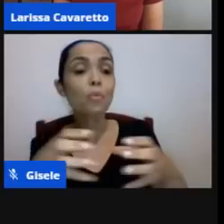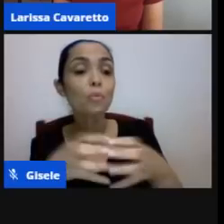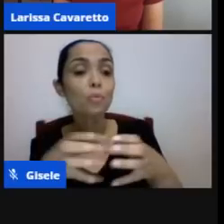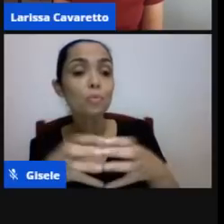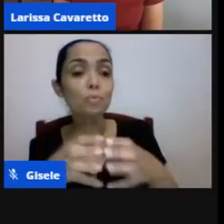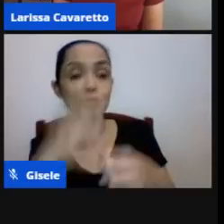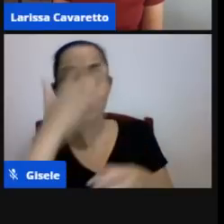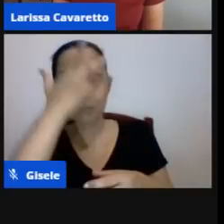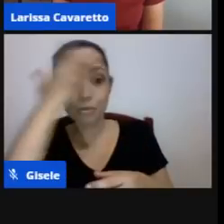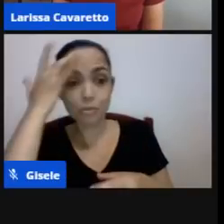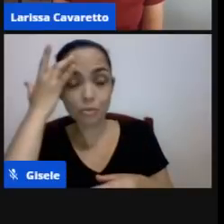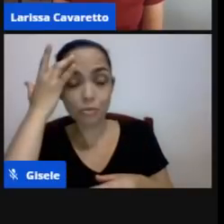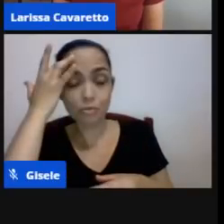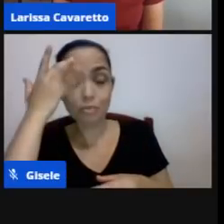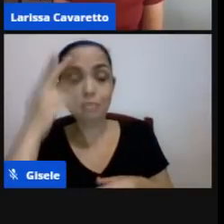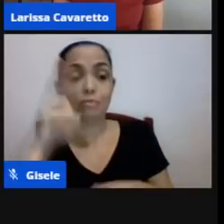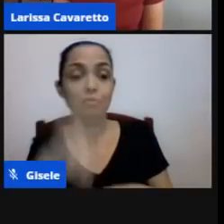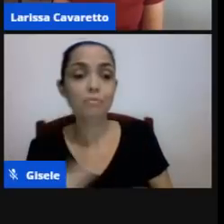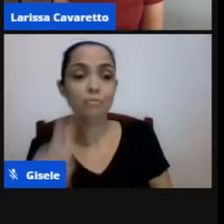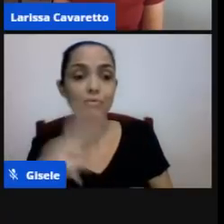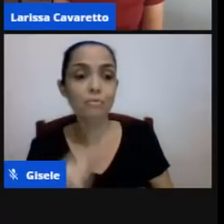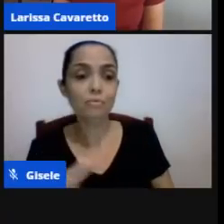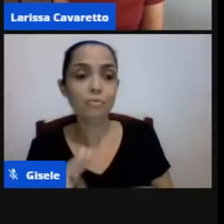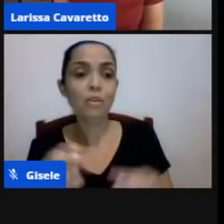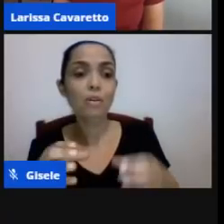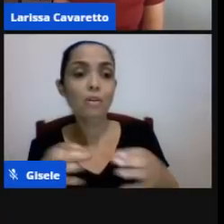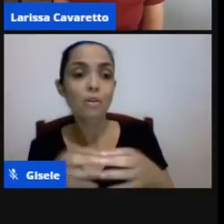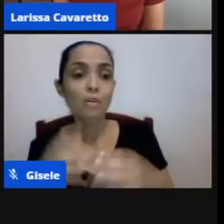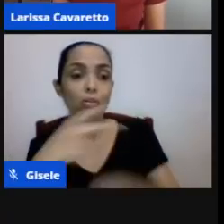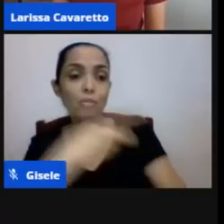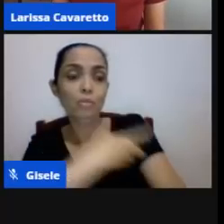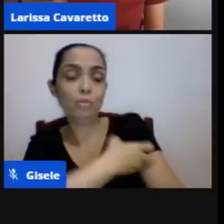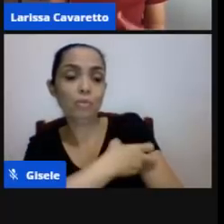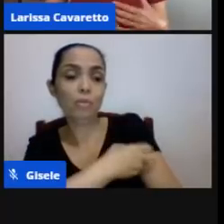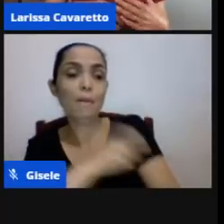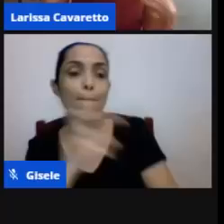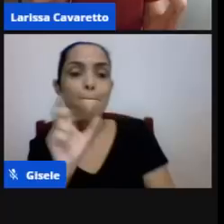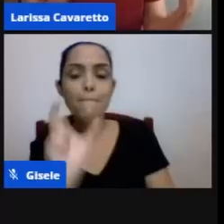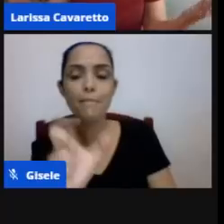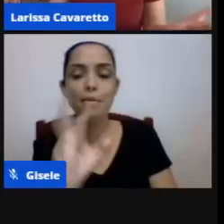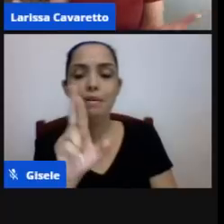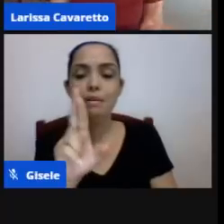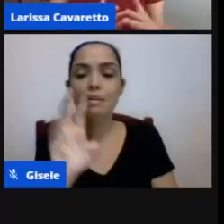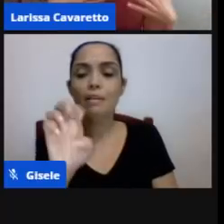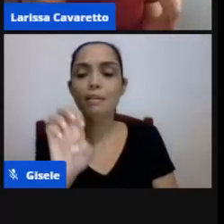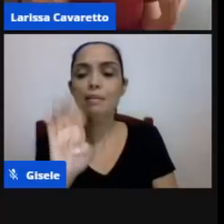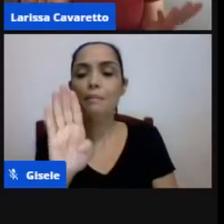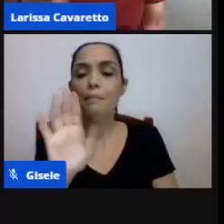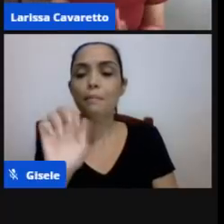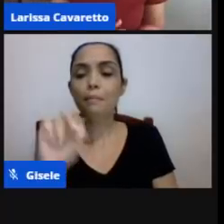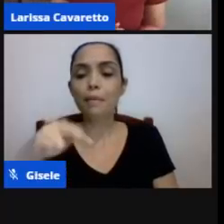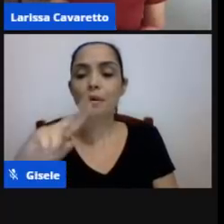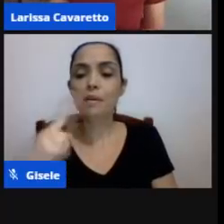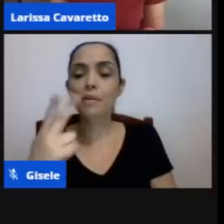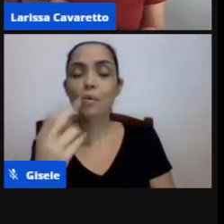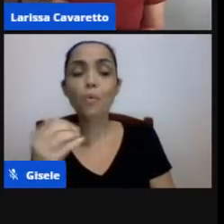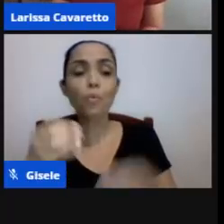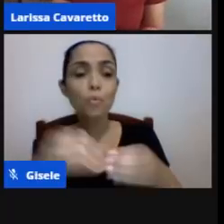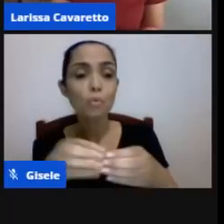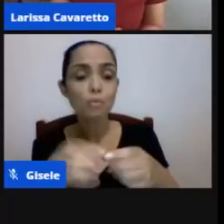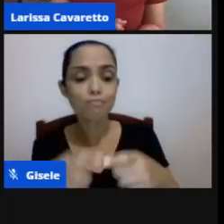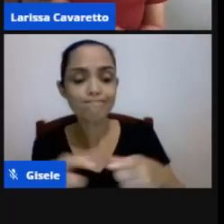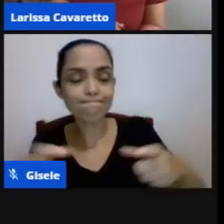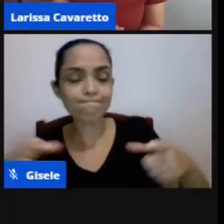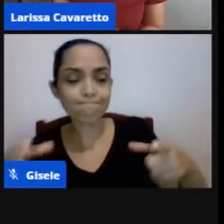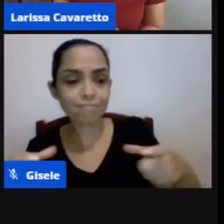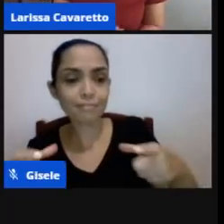população adere à medida. É o que a gente chama de imunidade de rebanho, né? Porque é quando várias pessoas tomaram a vacina que ela